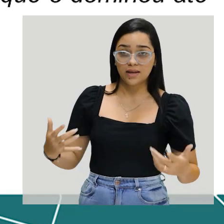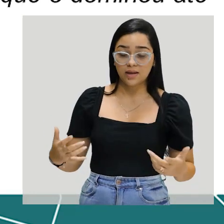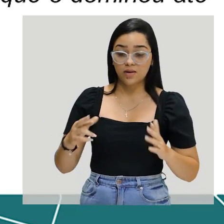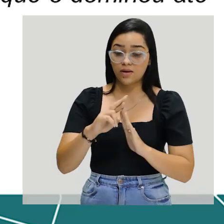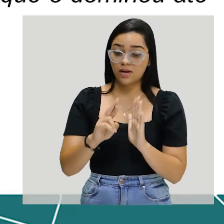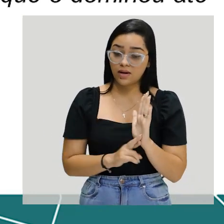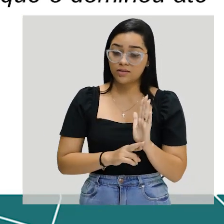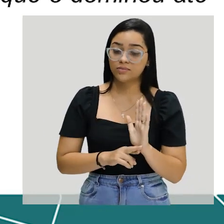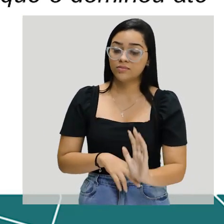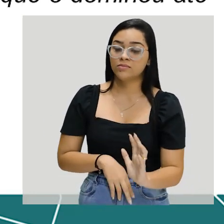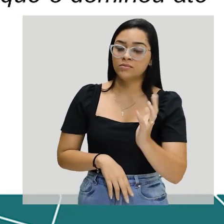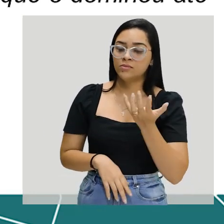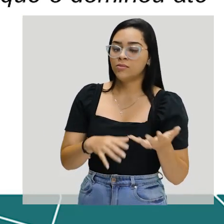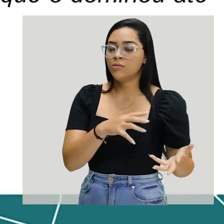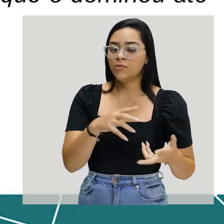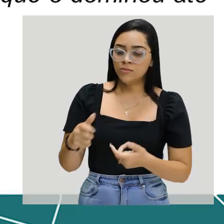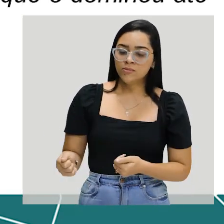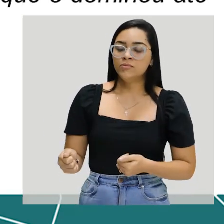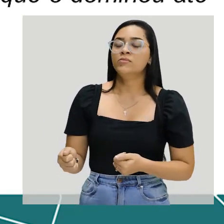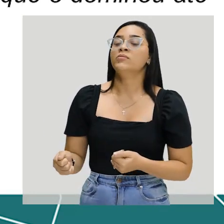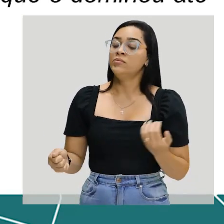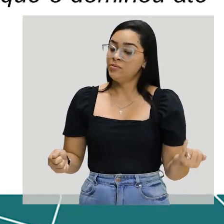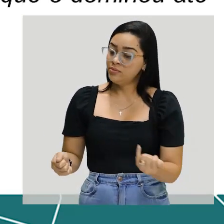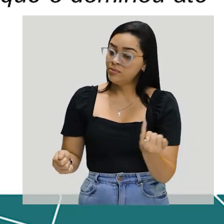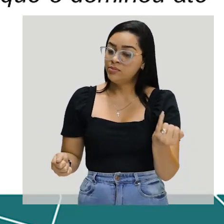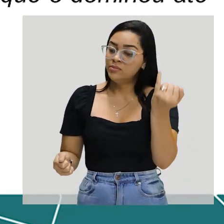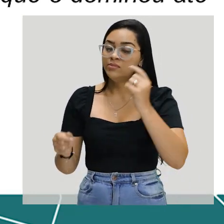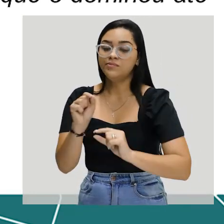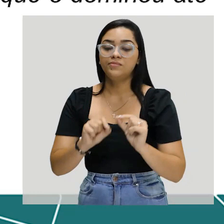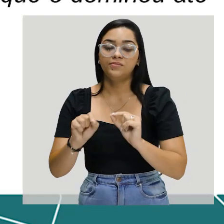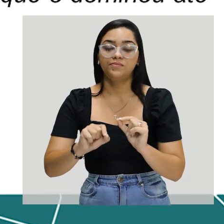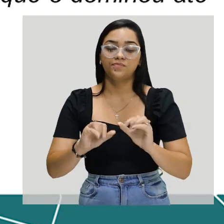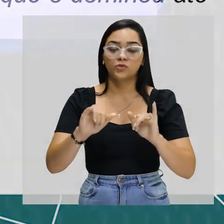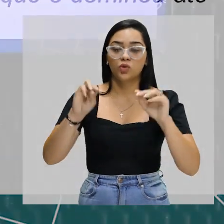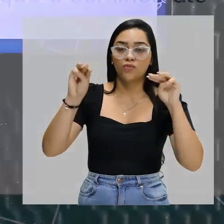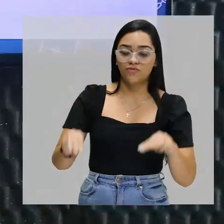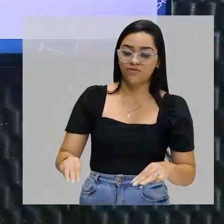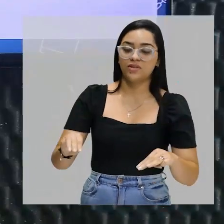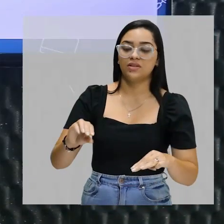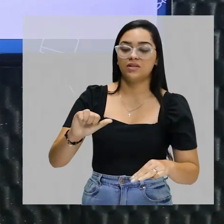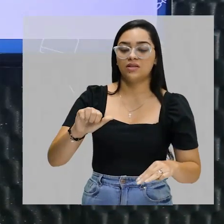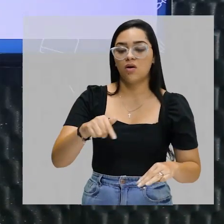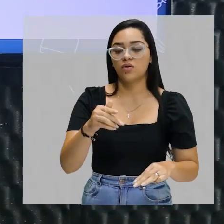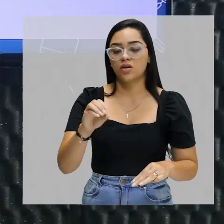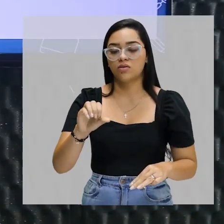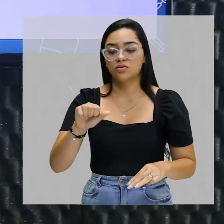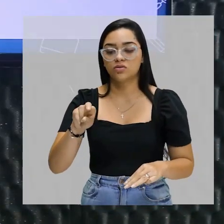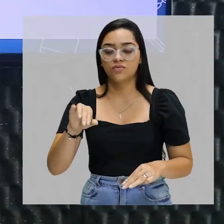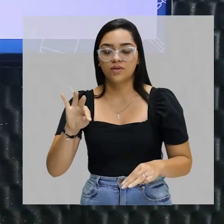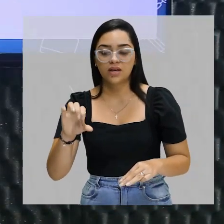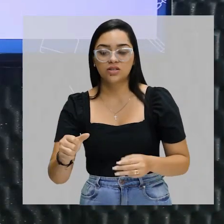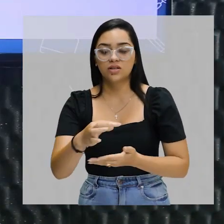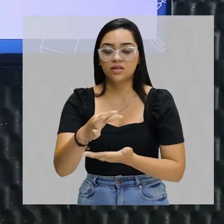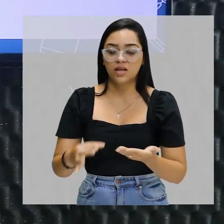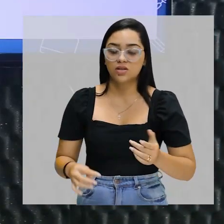padrão único pela situação internacional peculiar que o dominou até a queda da União Soviética texto